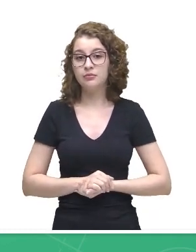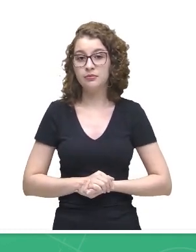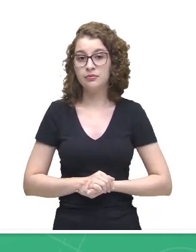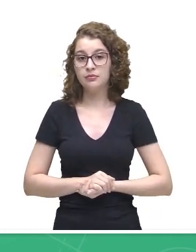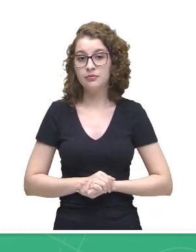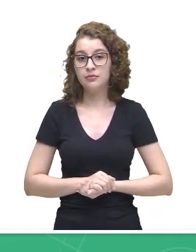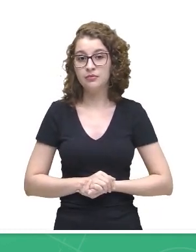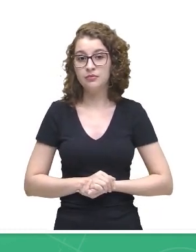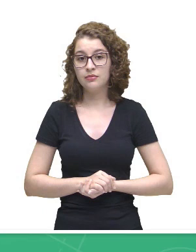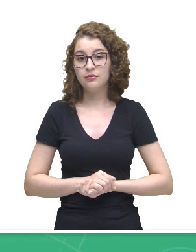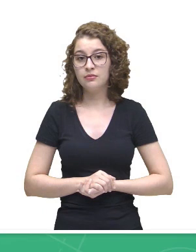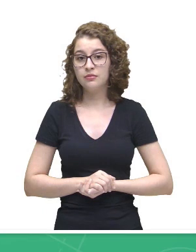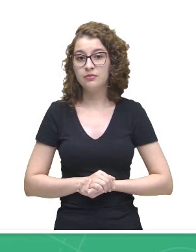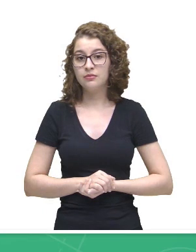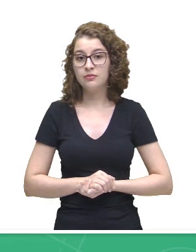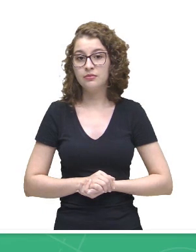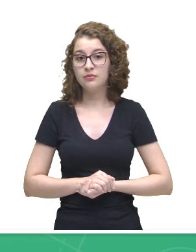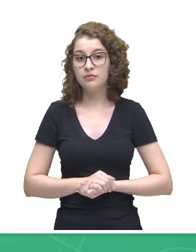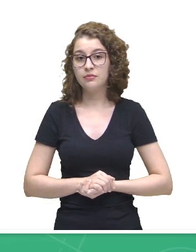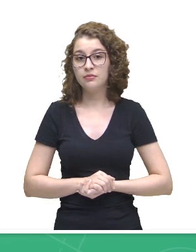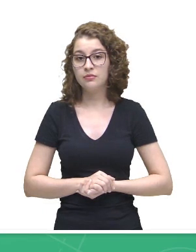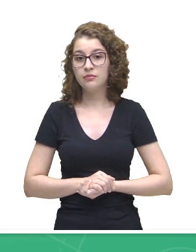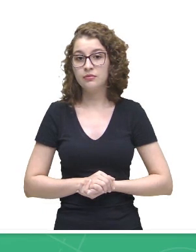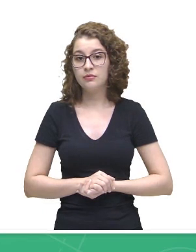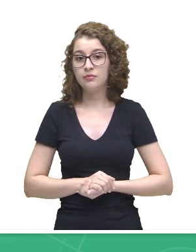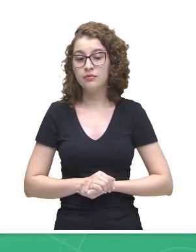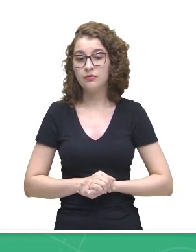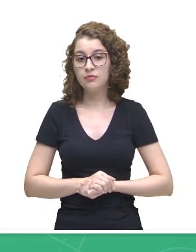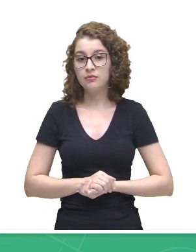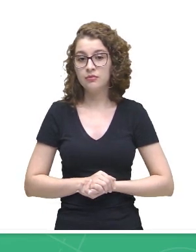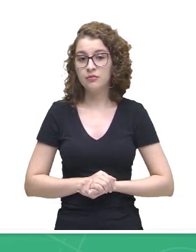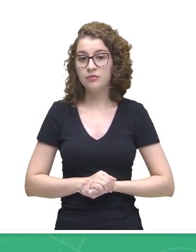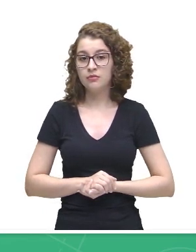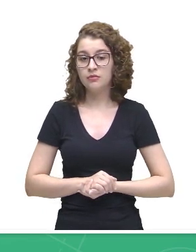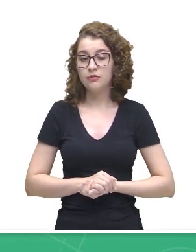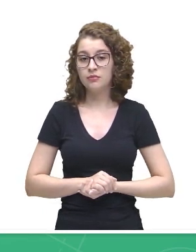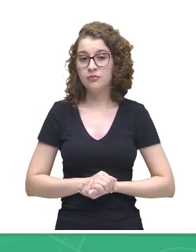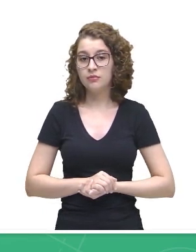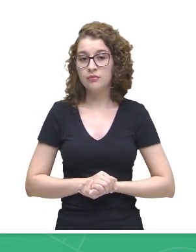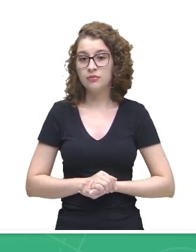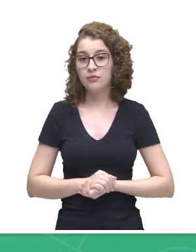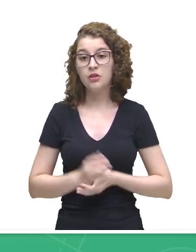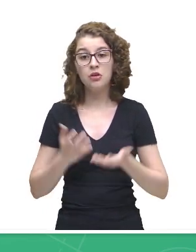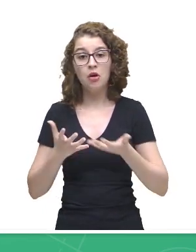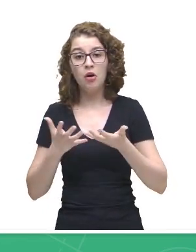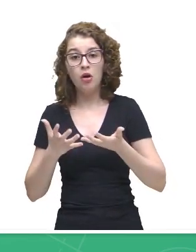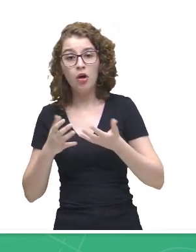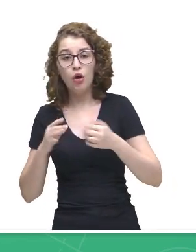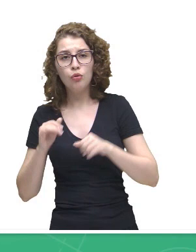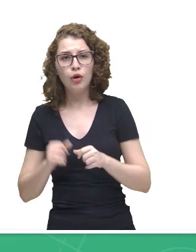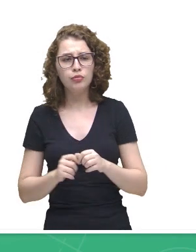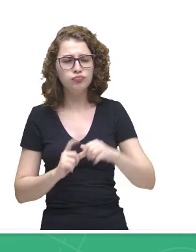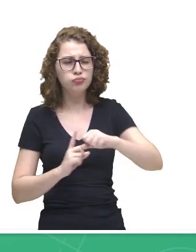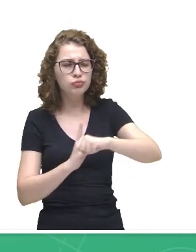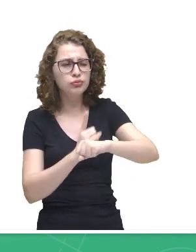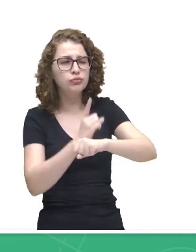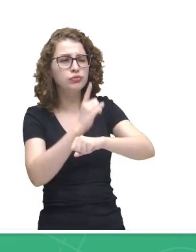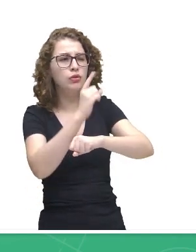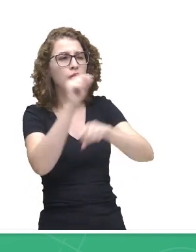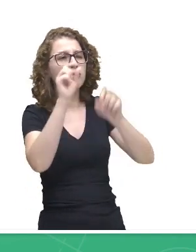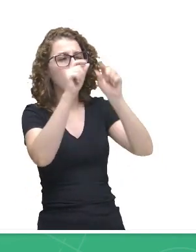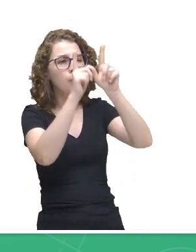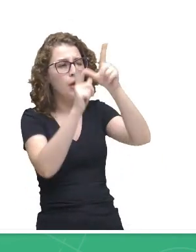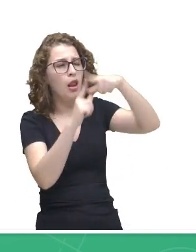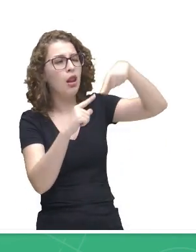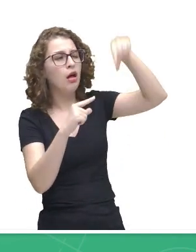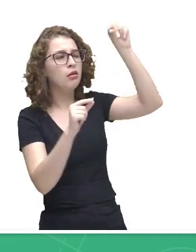É o nome dele, e ele diz, I wanna be an astronaut. Eu quero ser um astronauta. Aí ele adiciona, né?